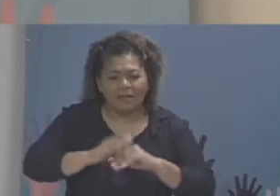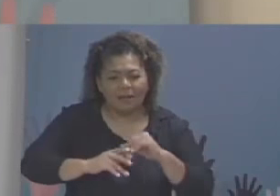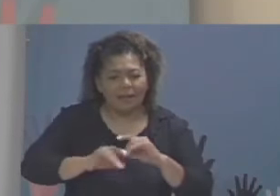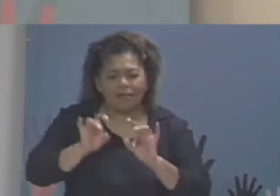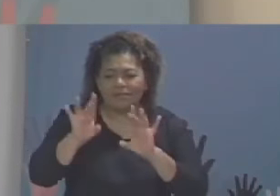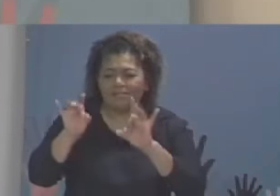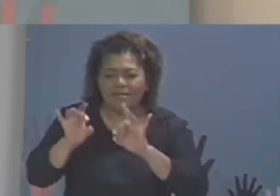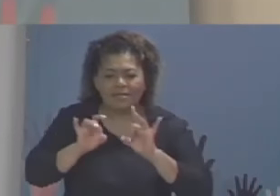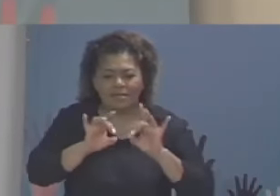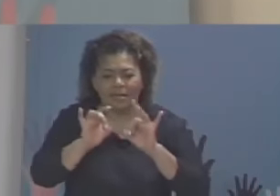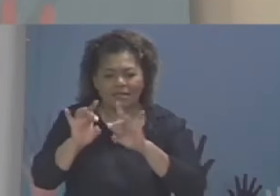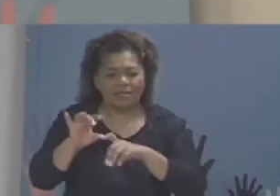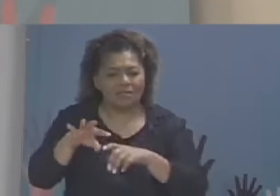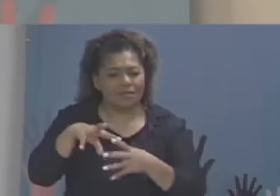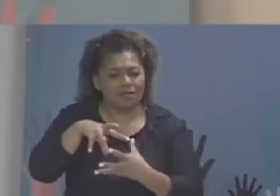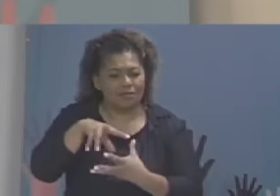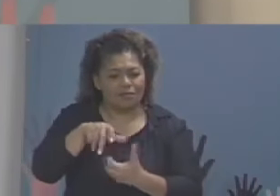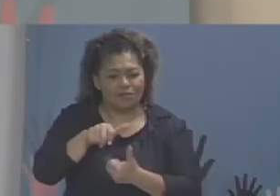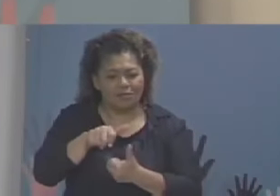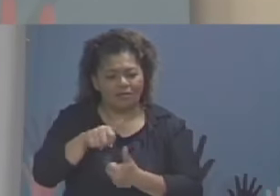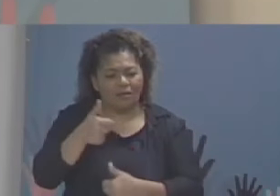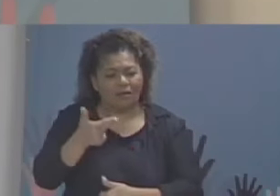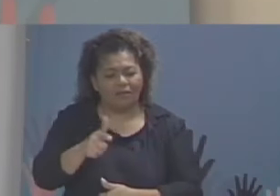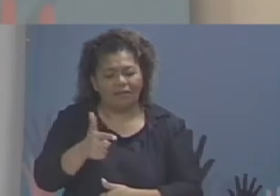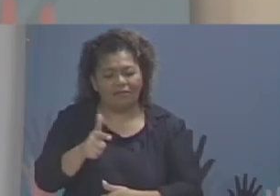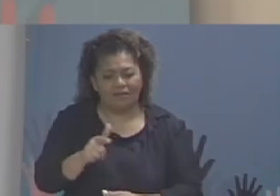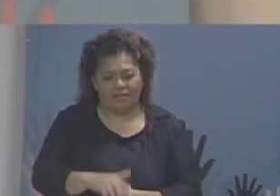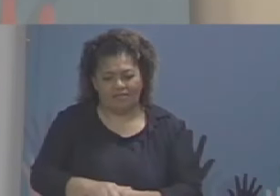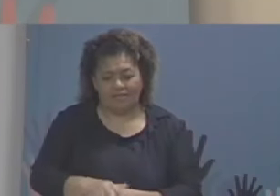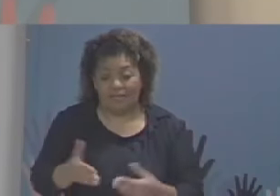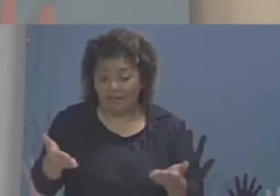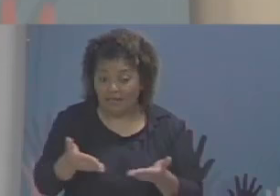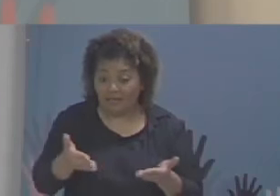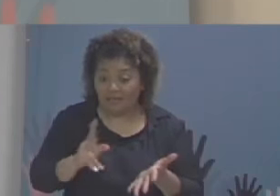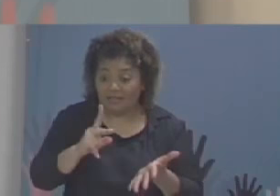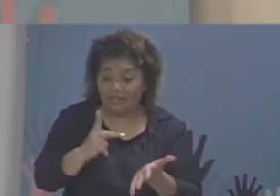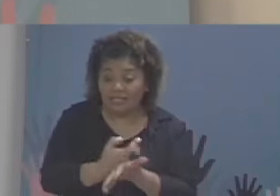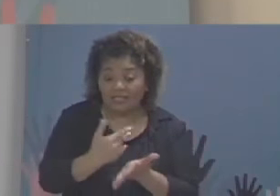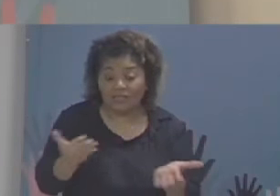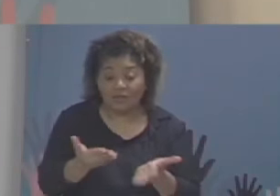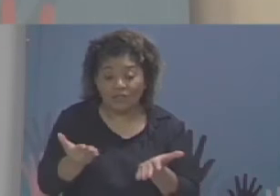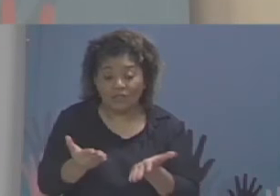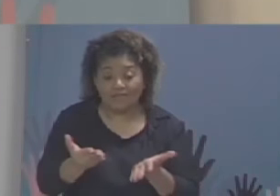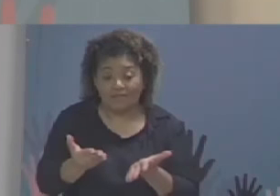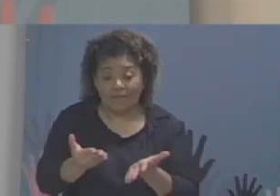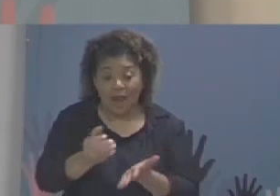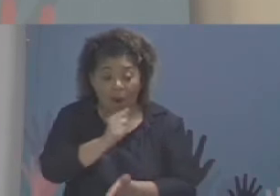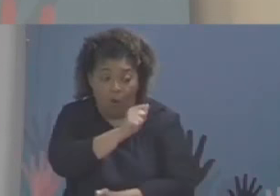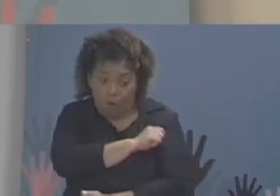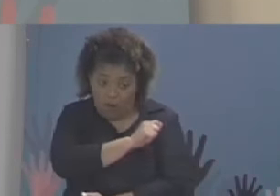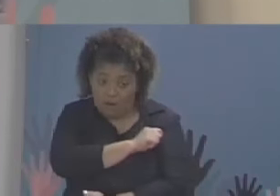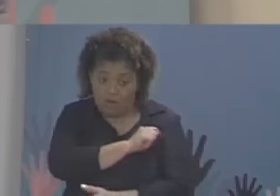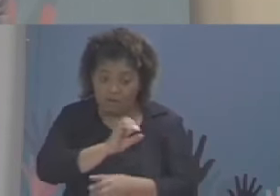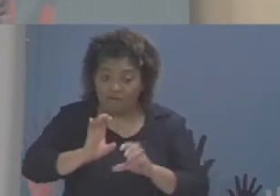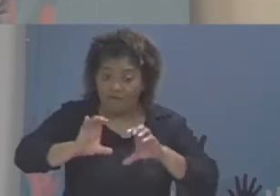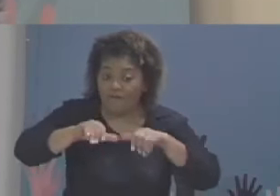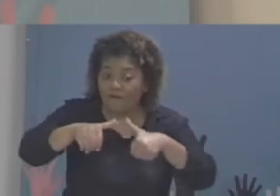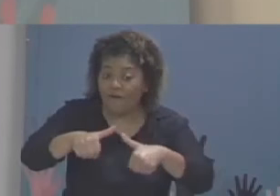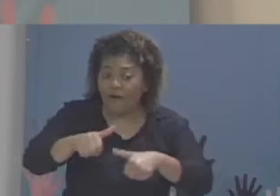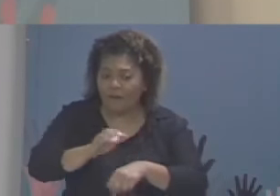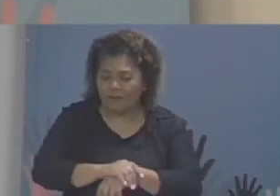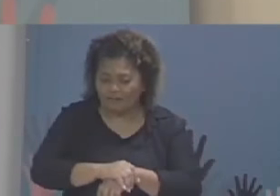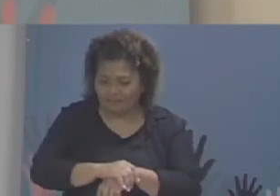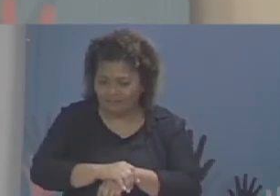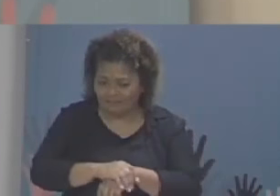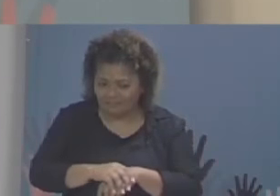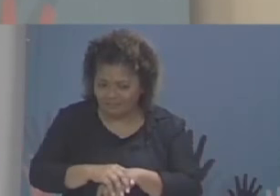mundo? Nenhum. É isso que acontece hoje na nossa prática profissional. O acadêmico se forma e tem como primeira conta para pagar o boleto do